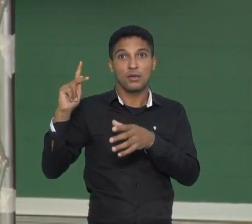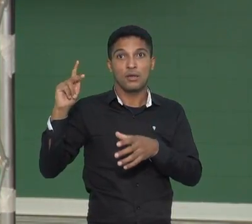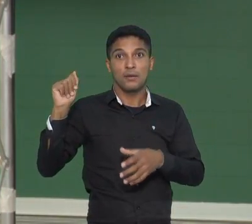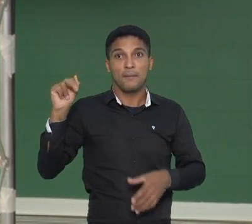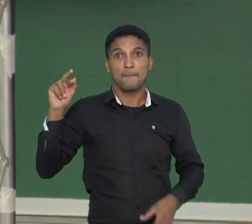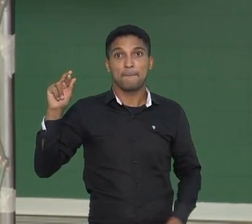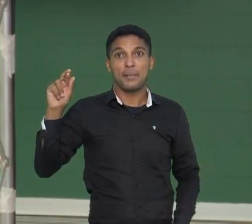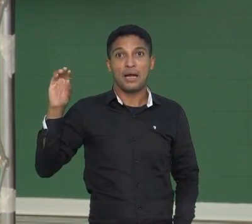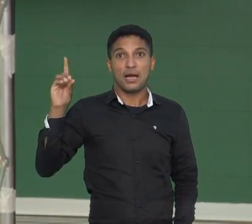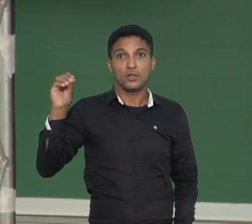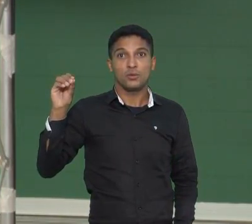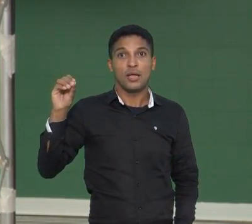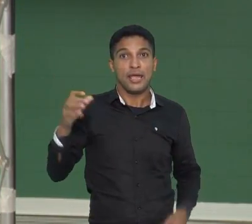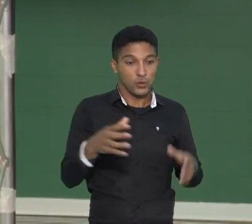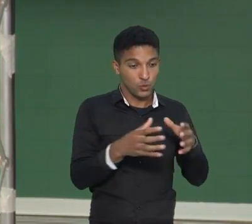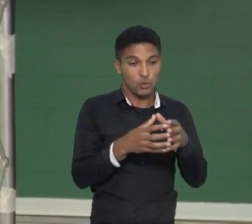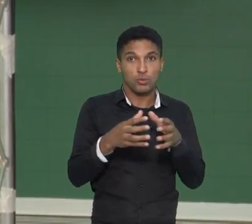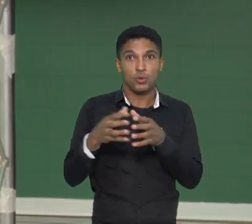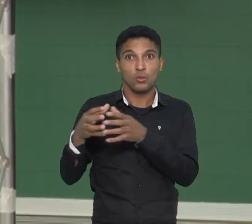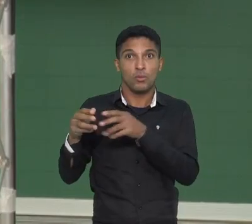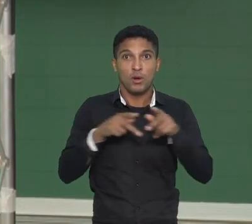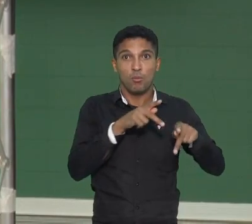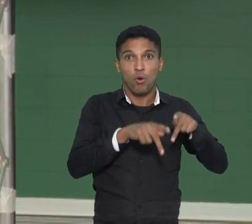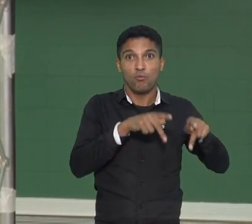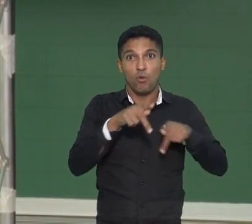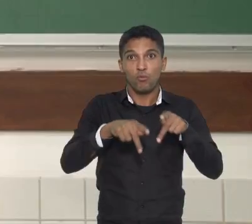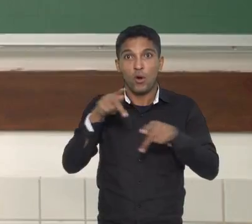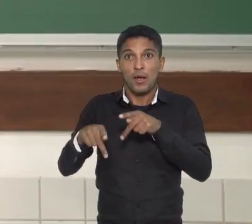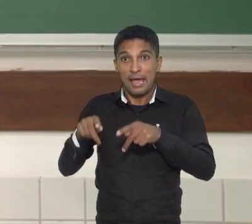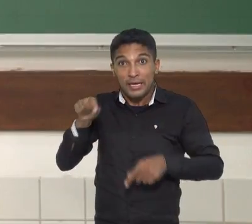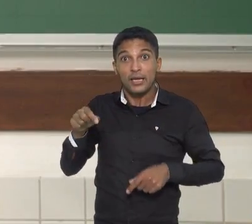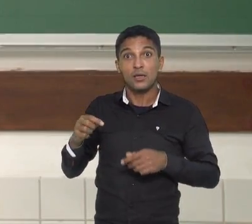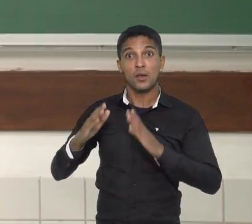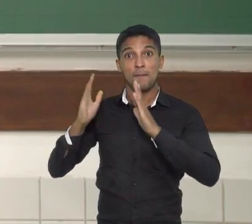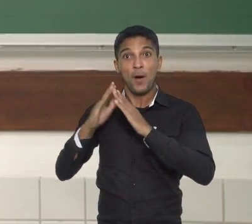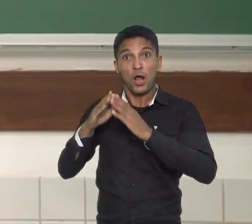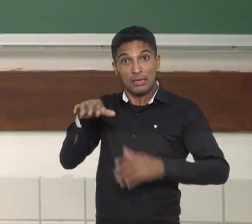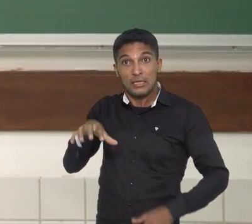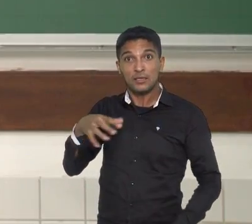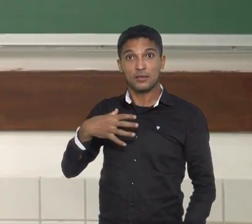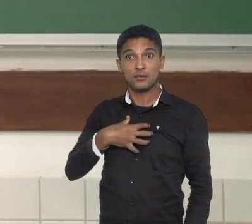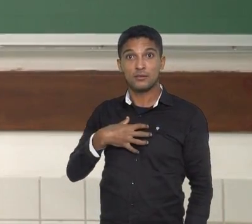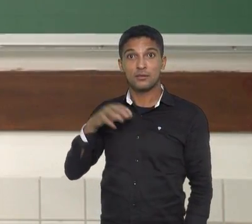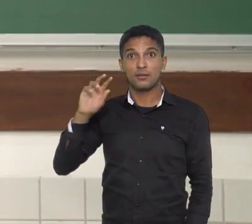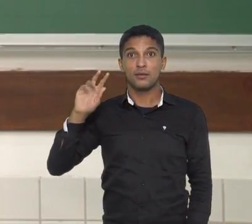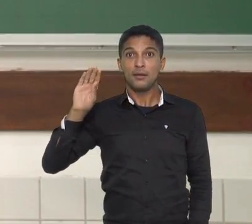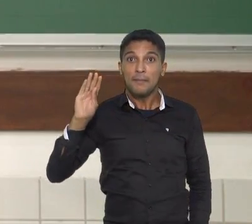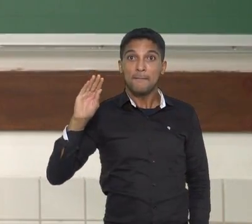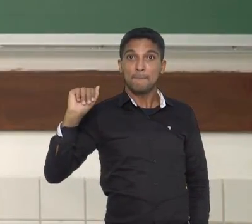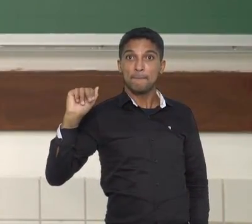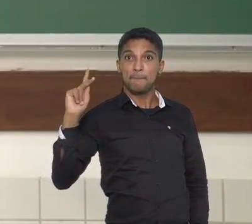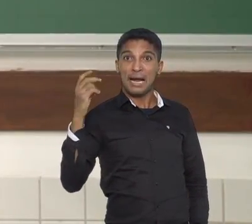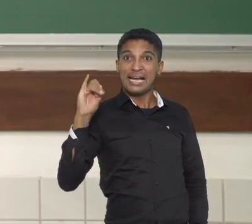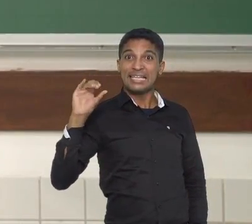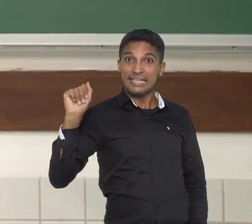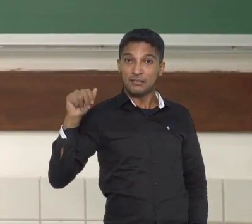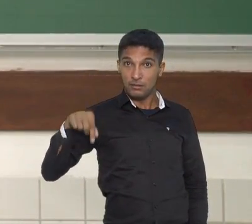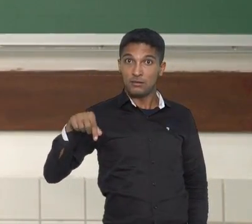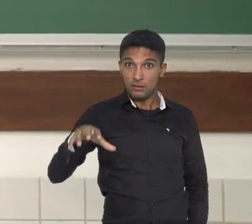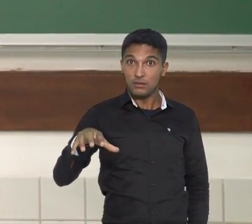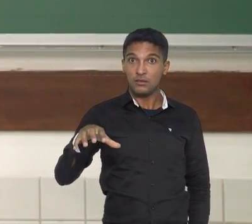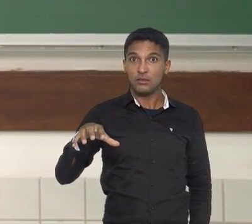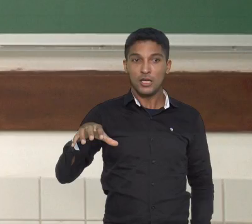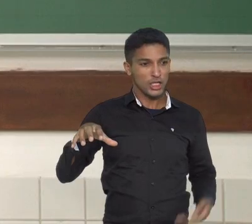que aqui nós temos uma coletividade, tá? E o que? A valorização do